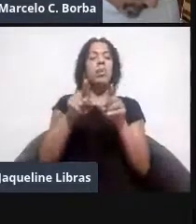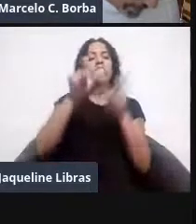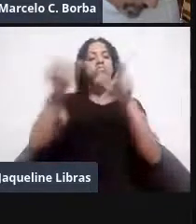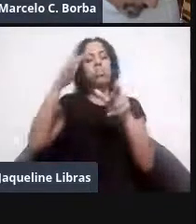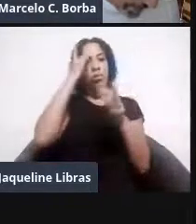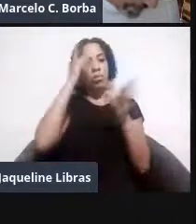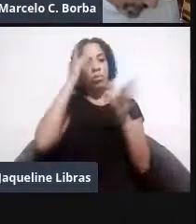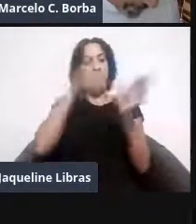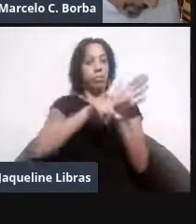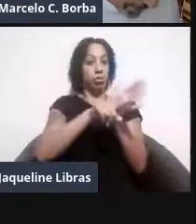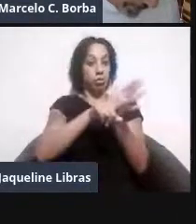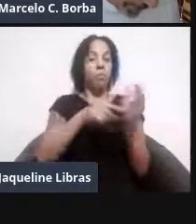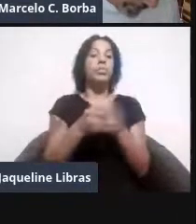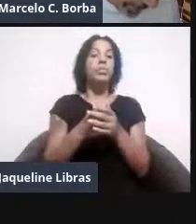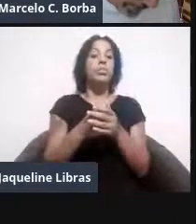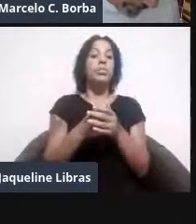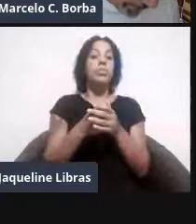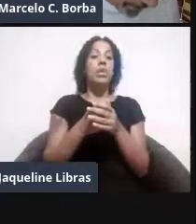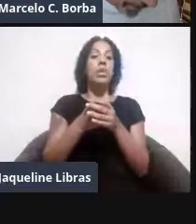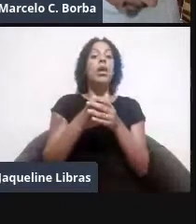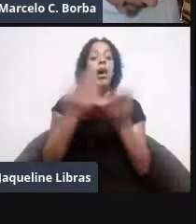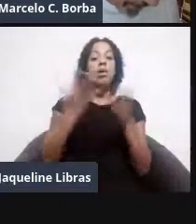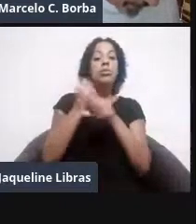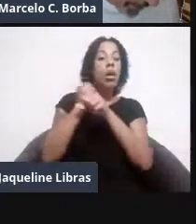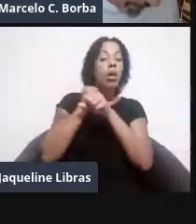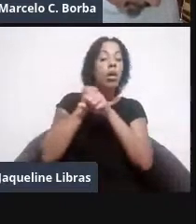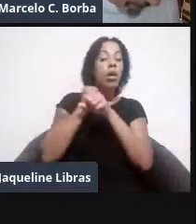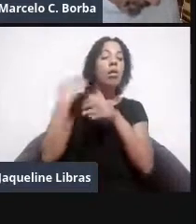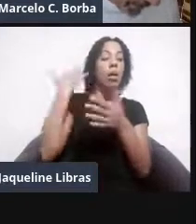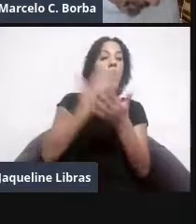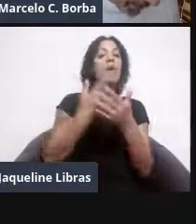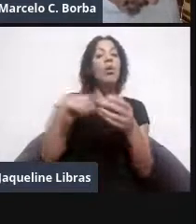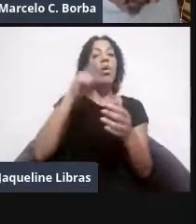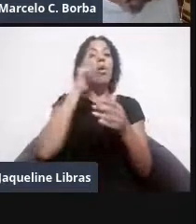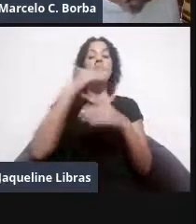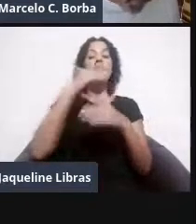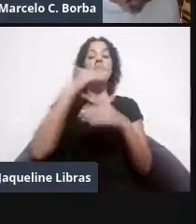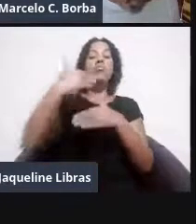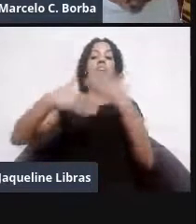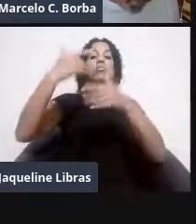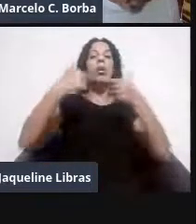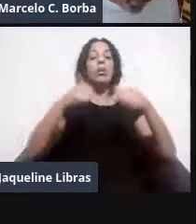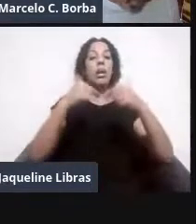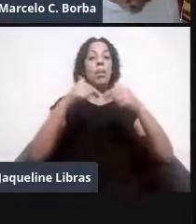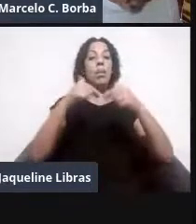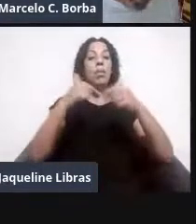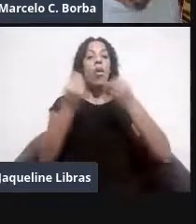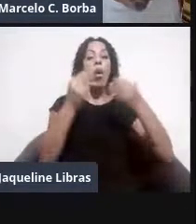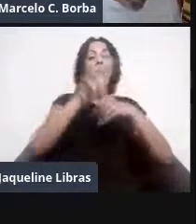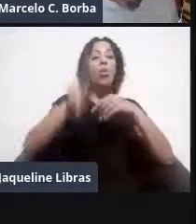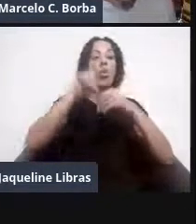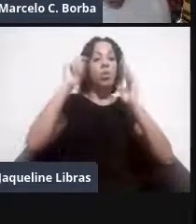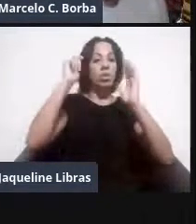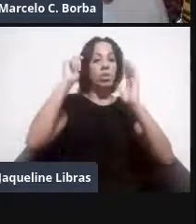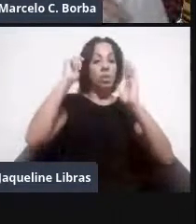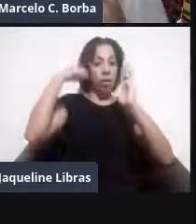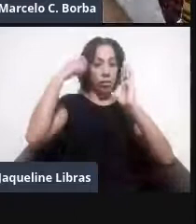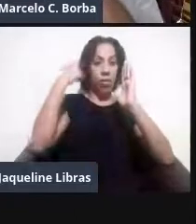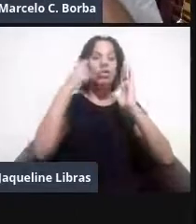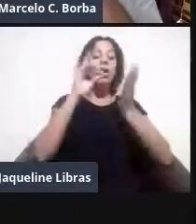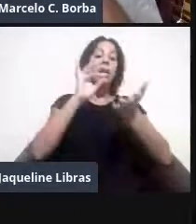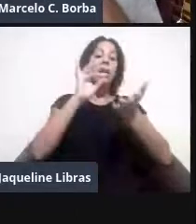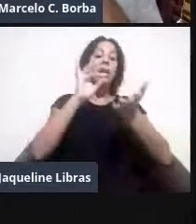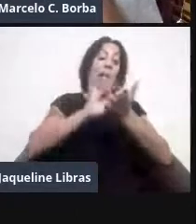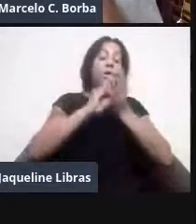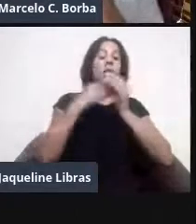temos aí, nos últimos anos, conseguido desenvolver os nossos trabalhos, não só sobre o uso de vídeo, né? Na verdade, temos